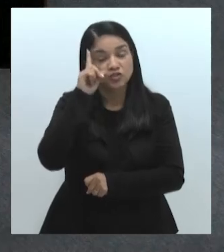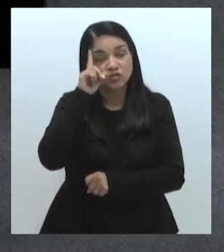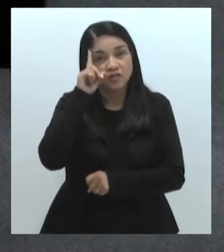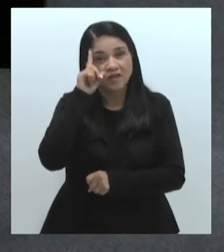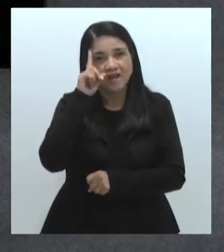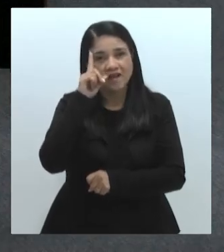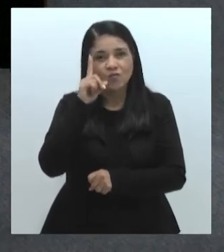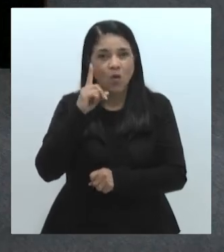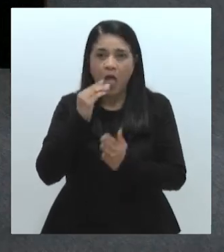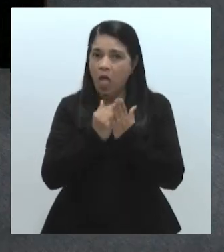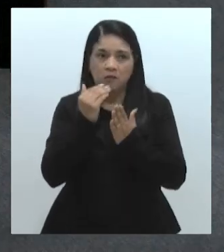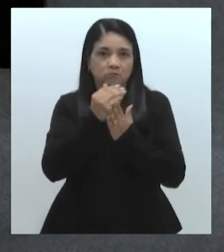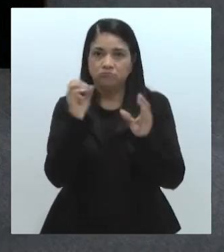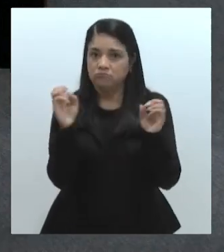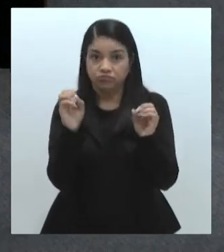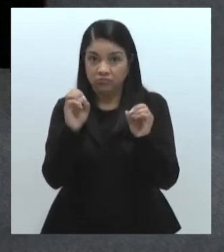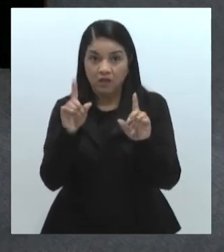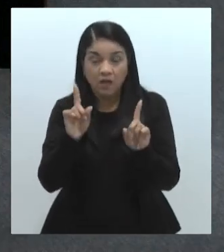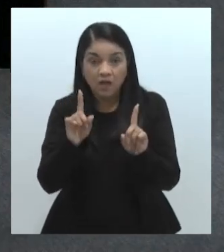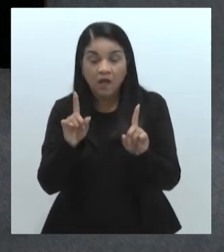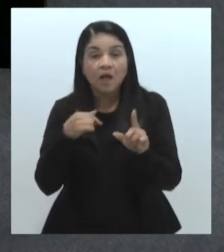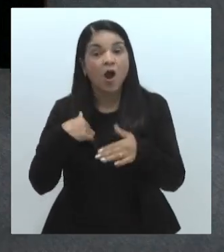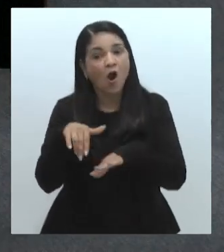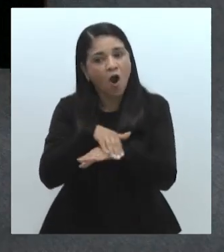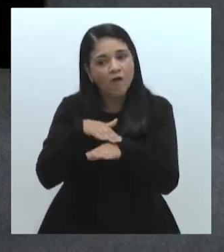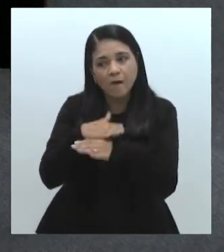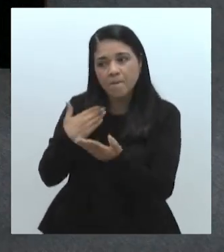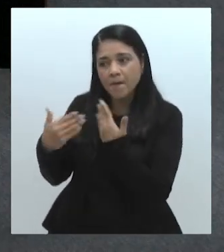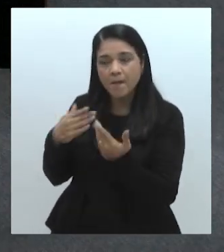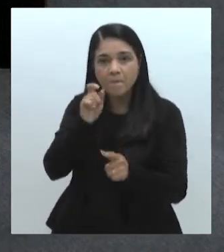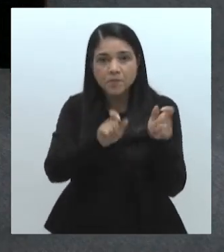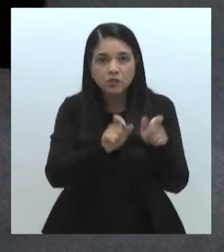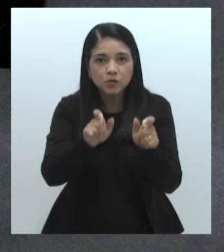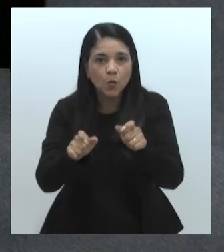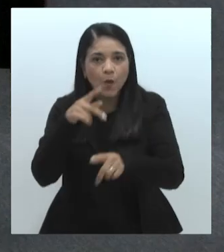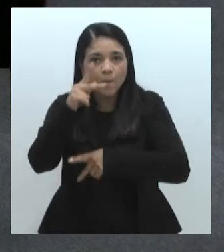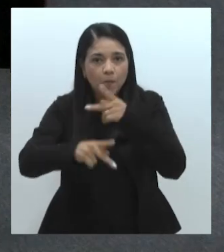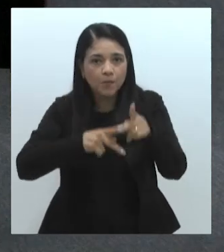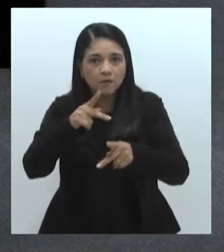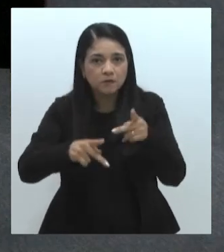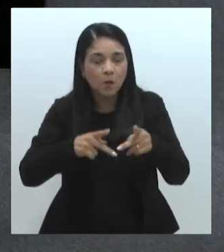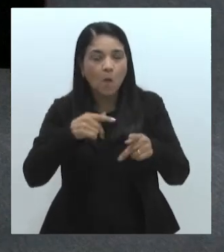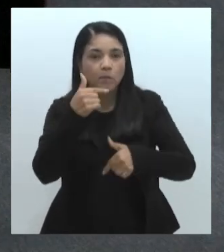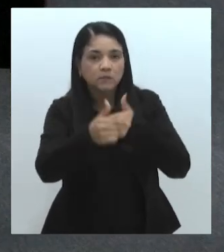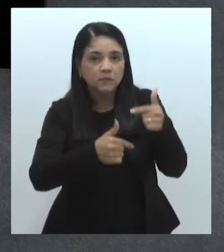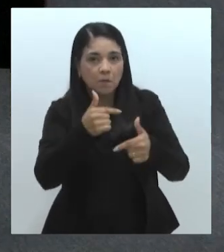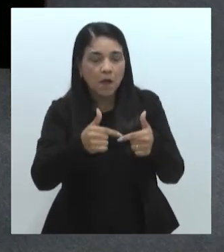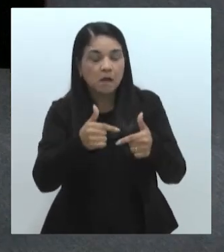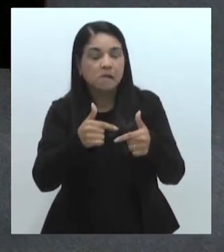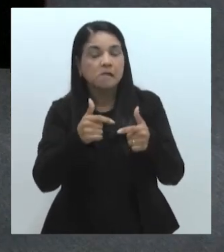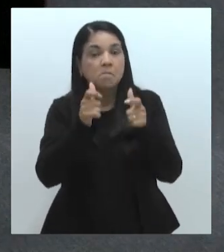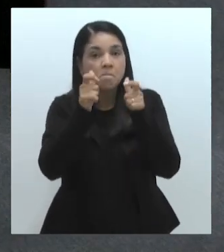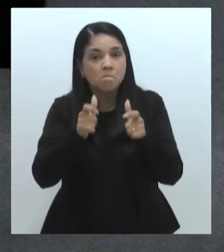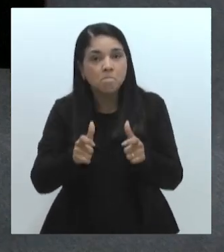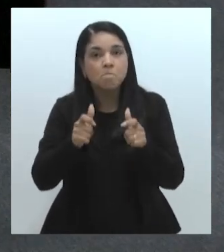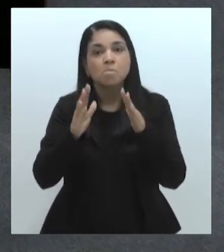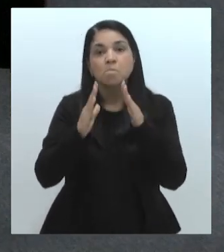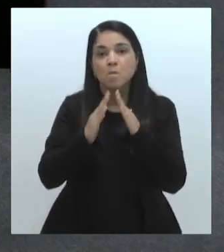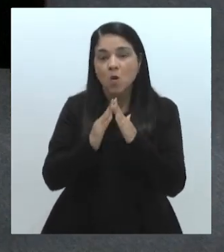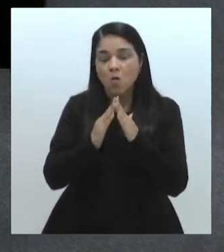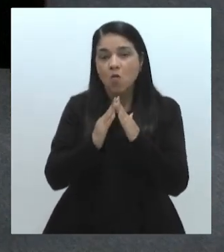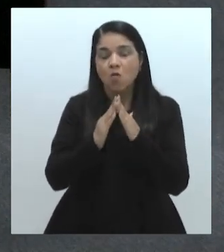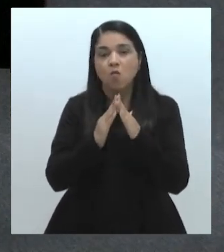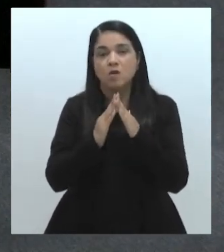exagero, deputada Tia Ju. Quando a gente vai conversar com aqueles e aquelas que moram na Zona Oeste do Estado, aqueles e aquelas que são da